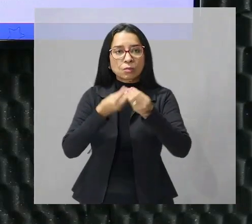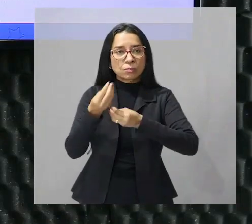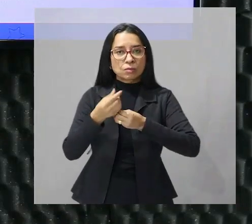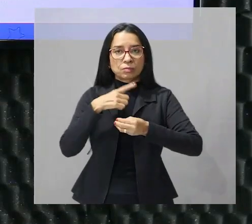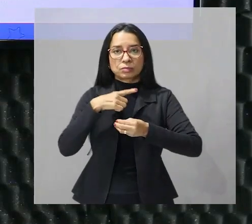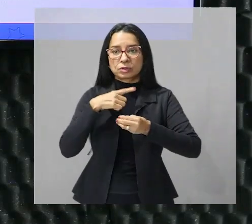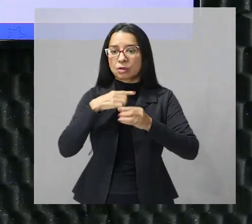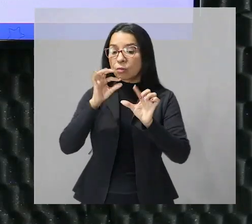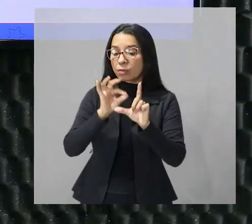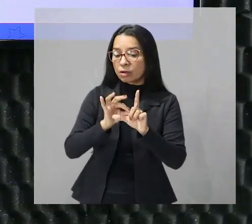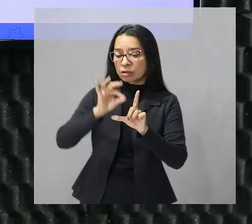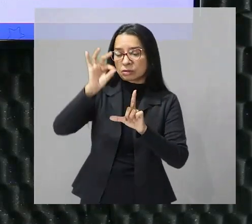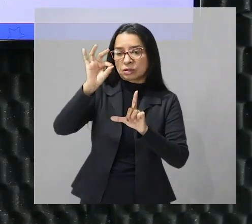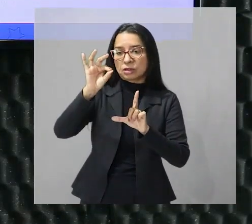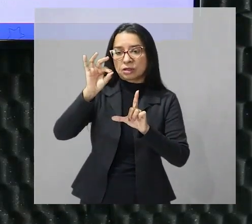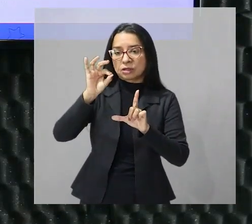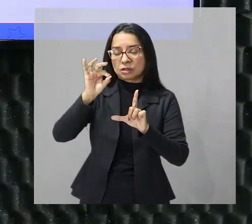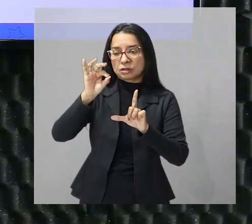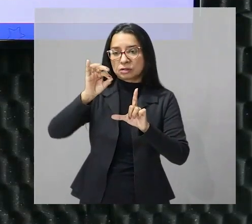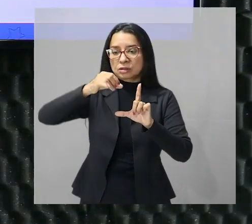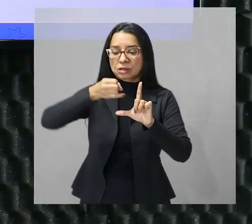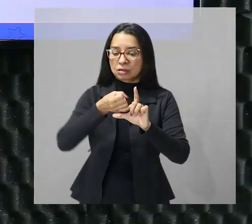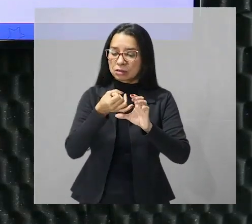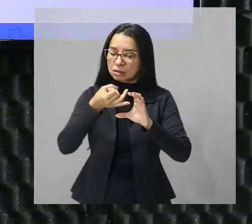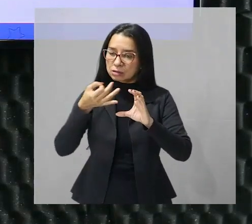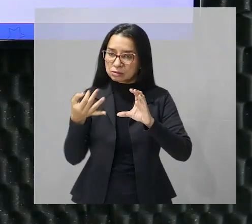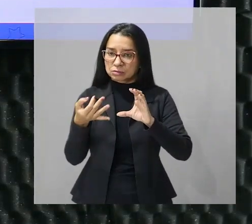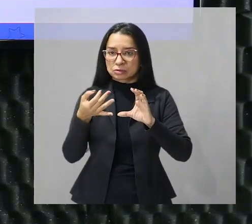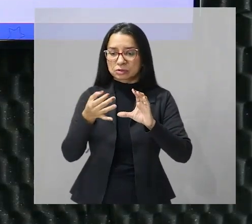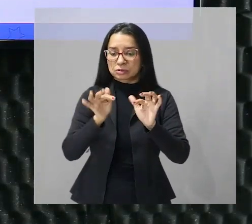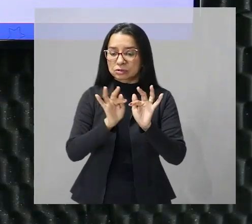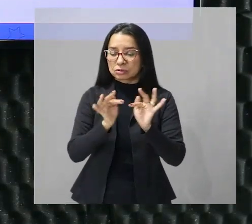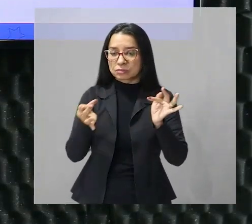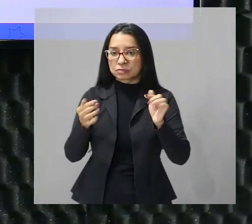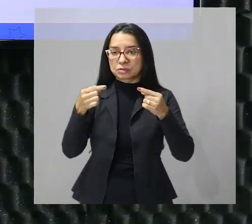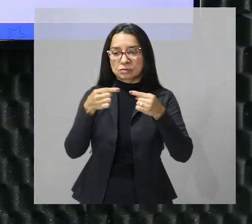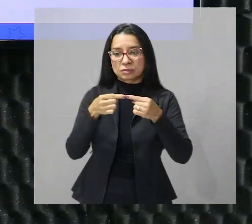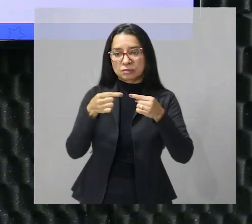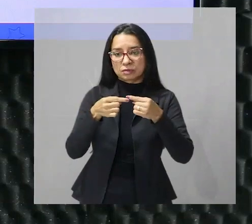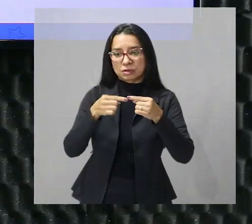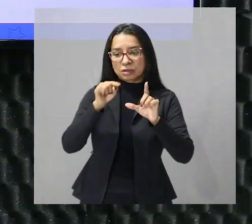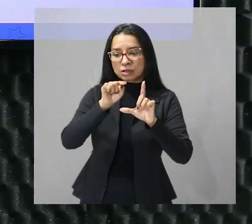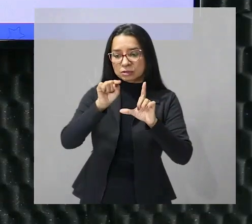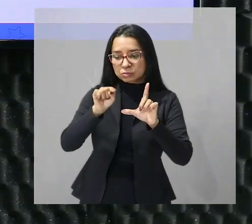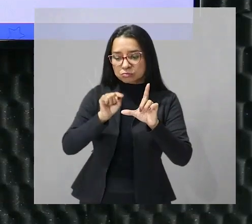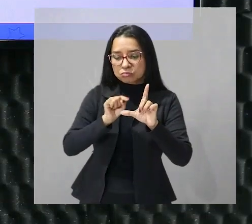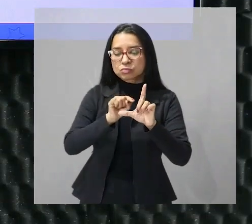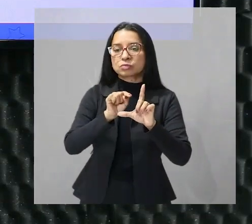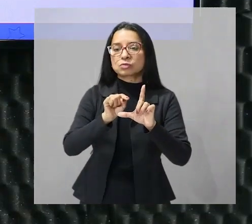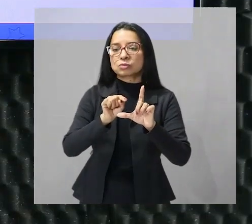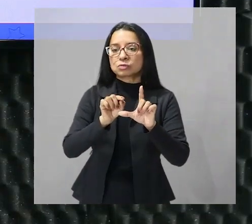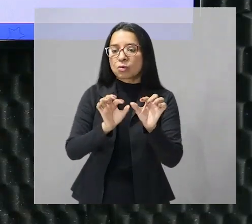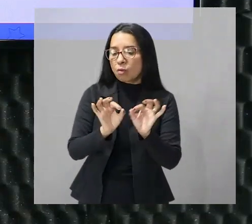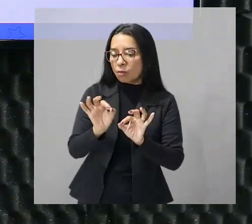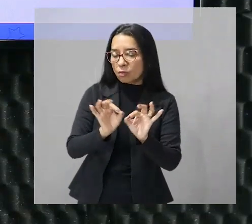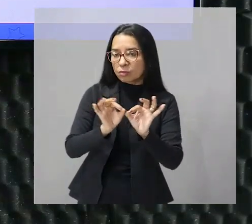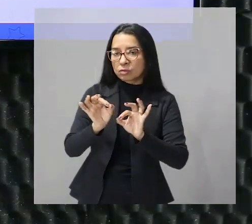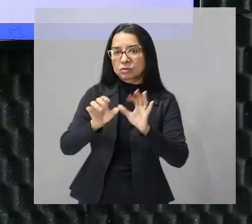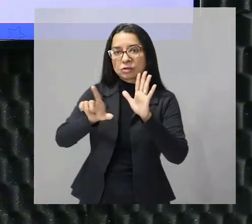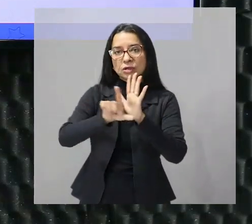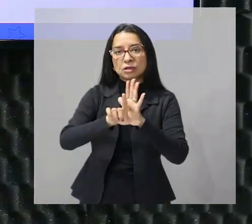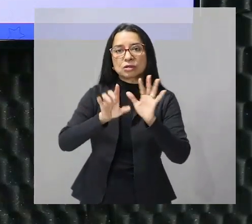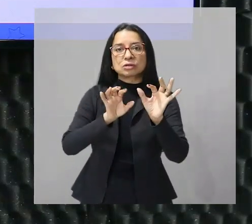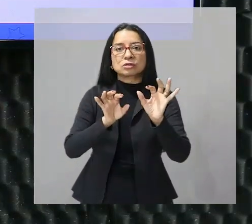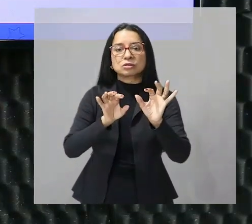trata de uma reta e é característica de função afim, esses pontos, eles obedecem a essa lei de